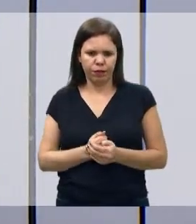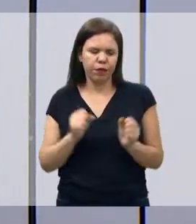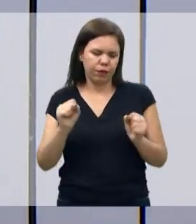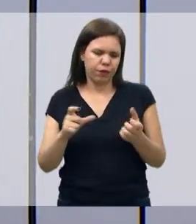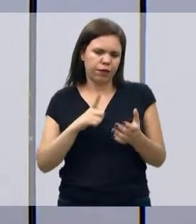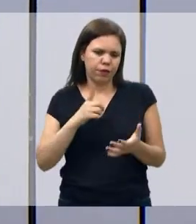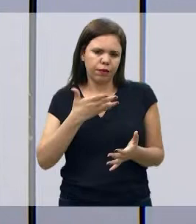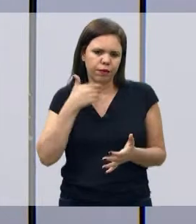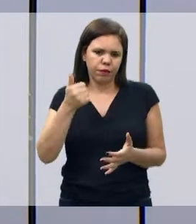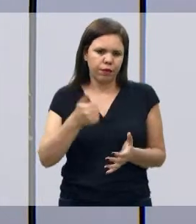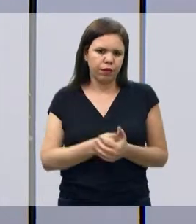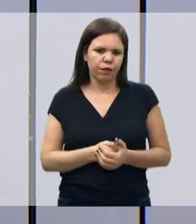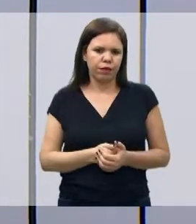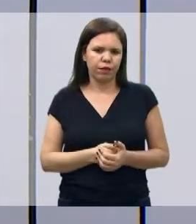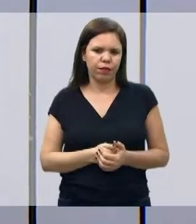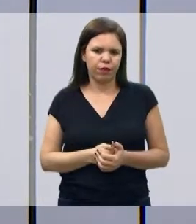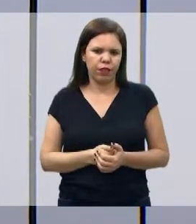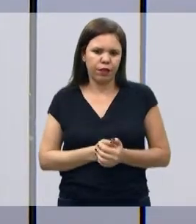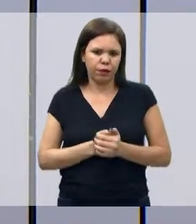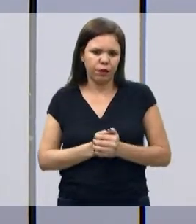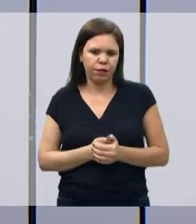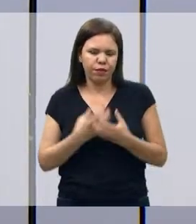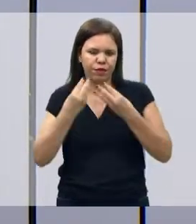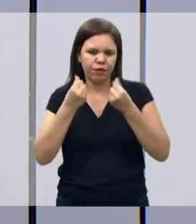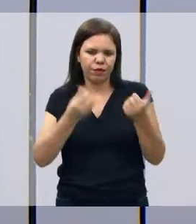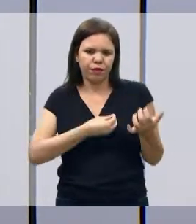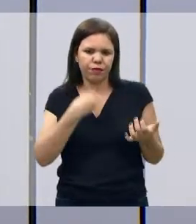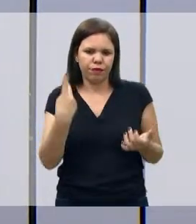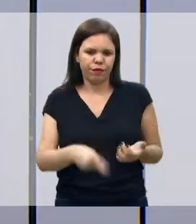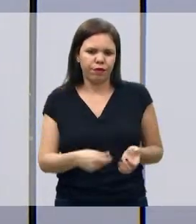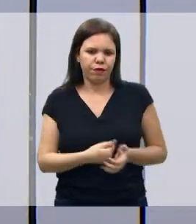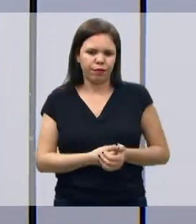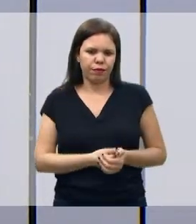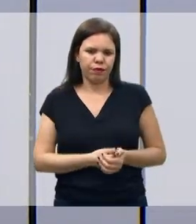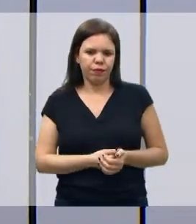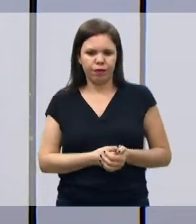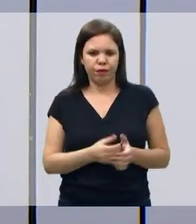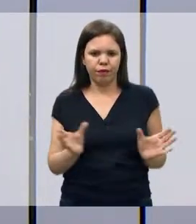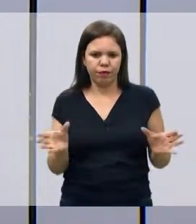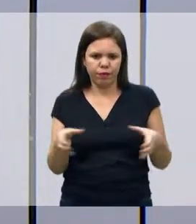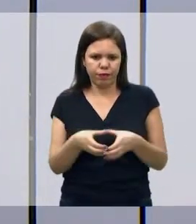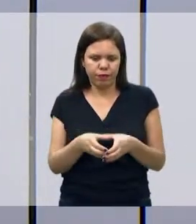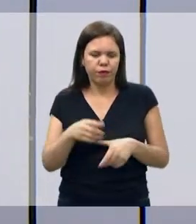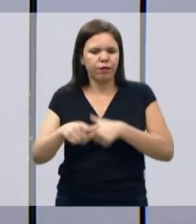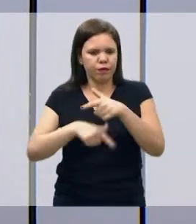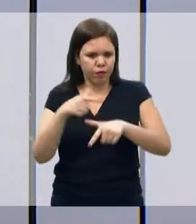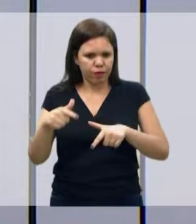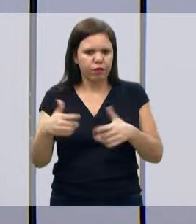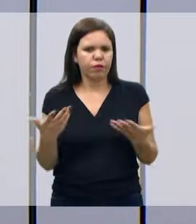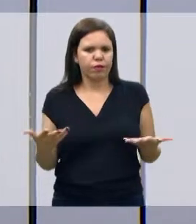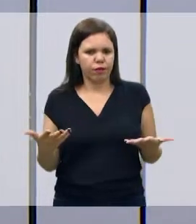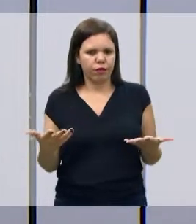para melhorar a qualidade de vida dele. Então a comissão está trabalhando em cima disso.